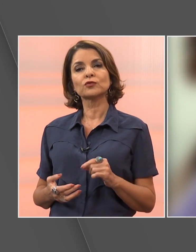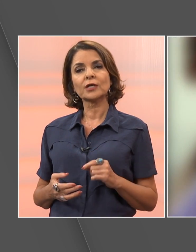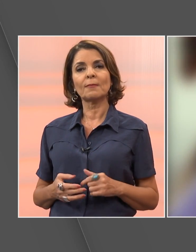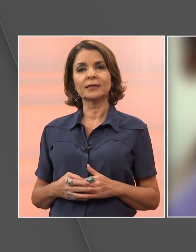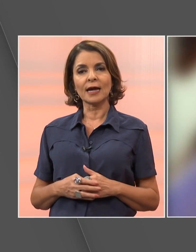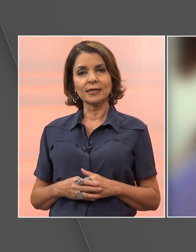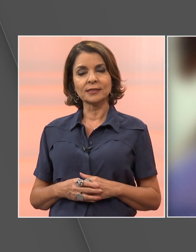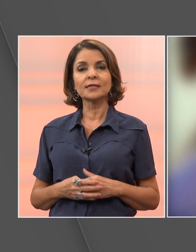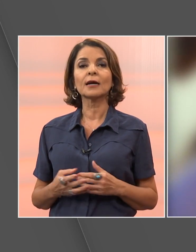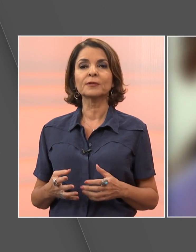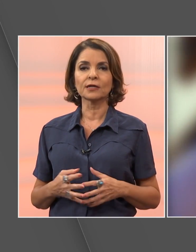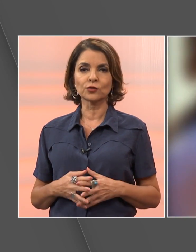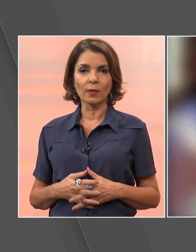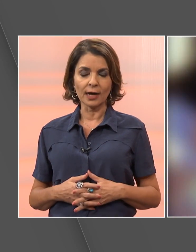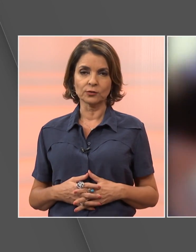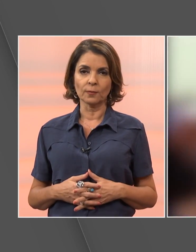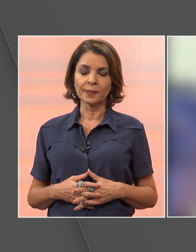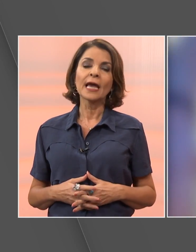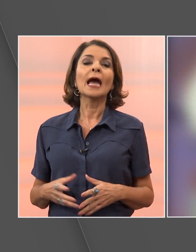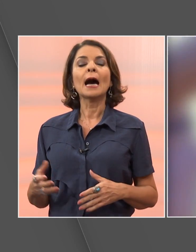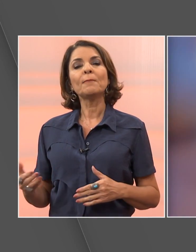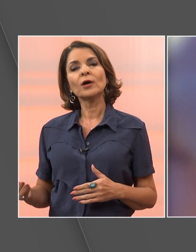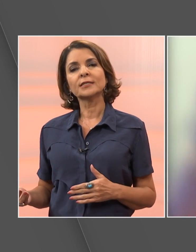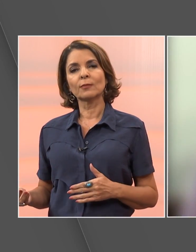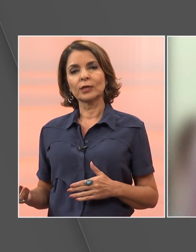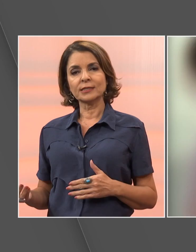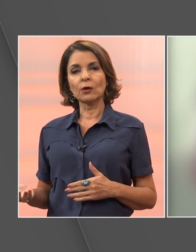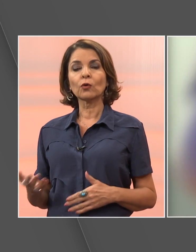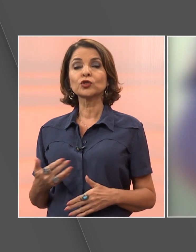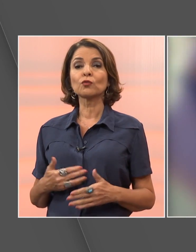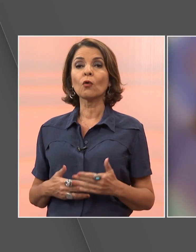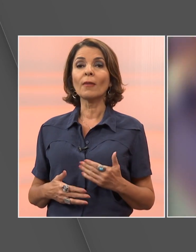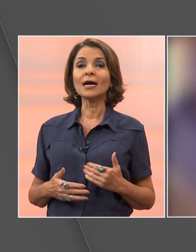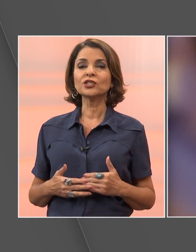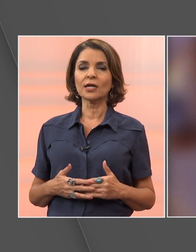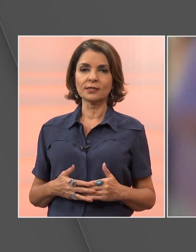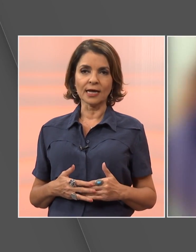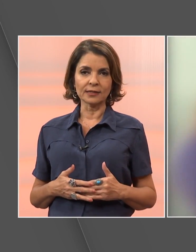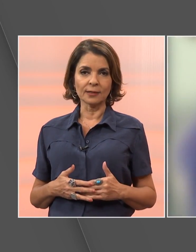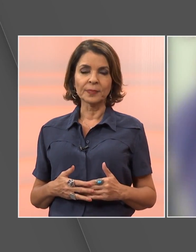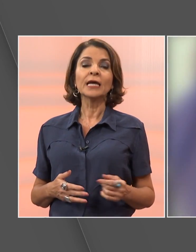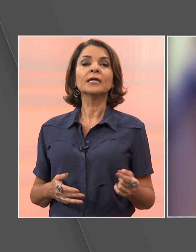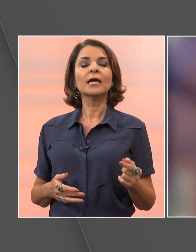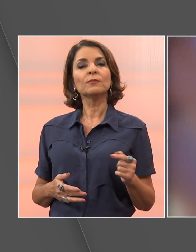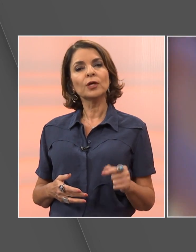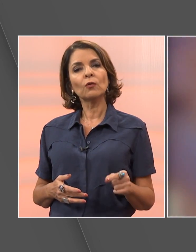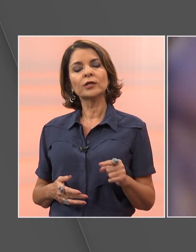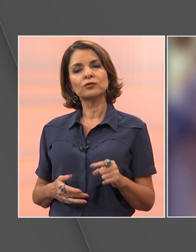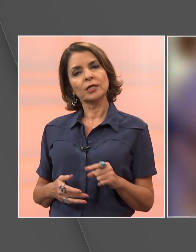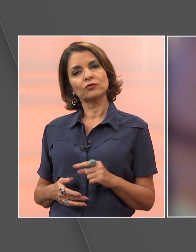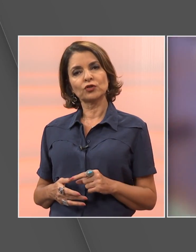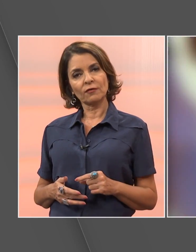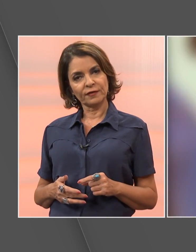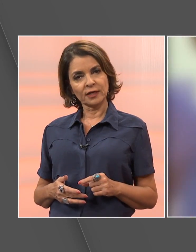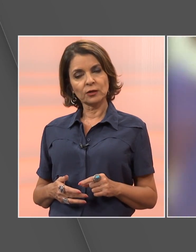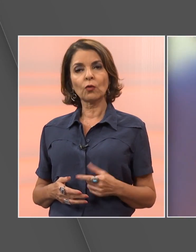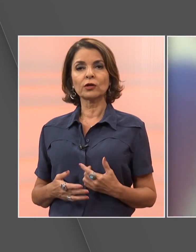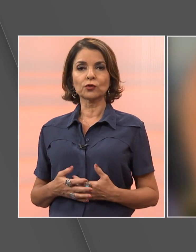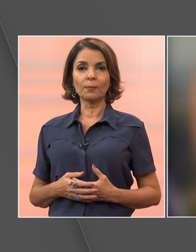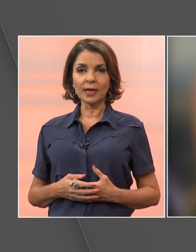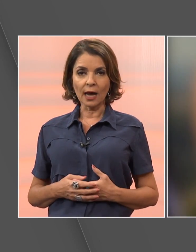sofriam dos capatazes e capitães do mato. Após a abolição, continuou marginalizada. E em 1890,